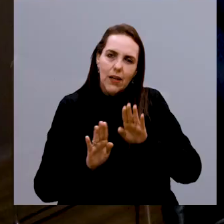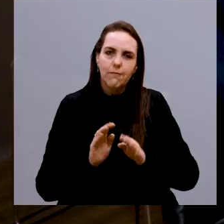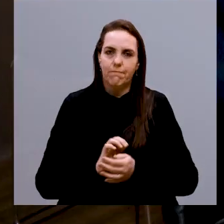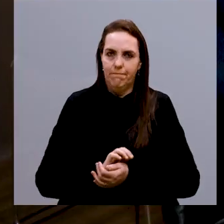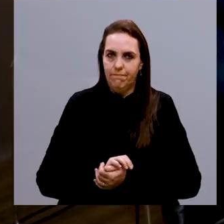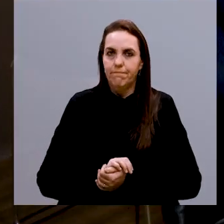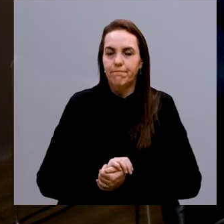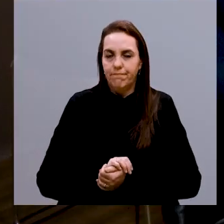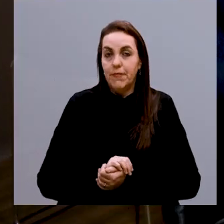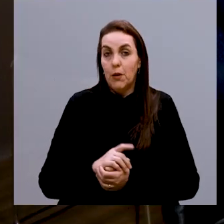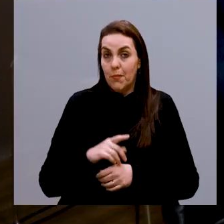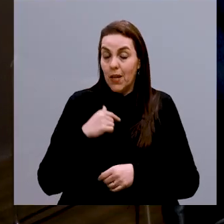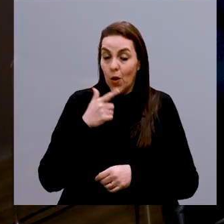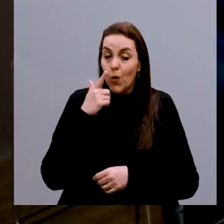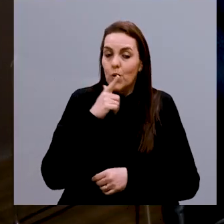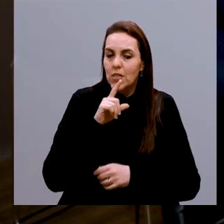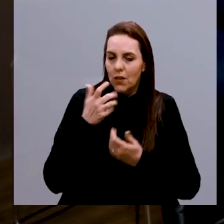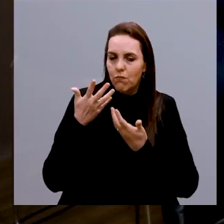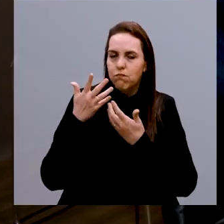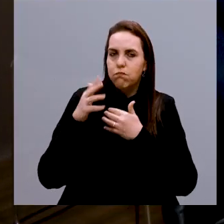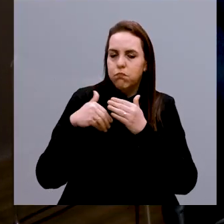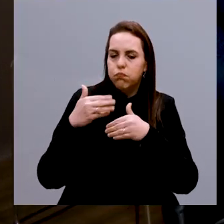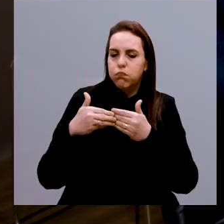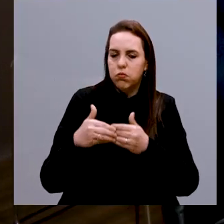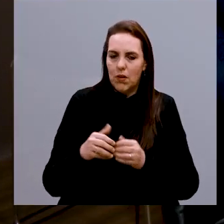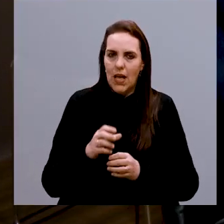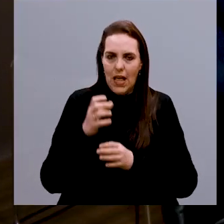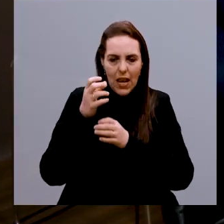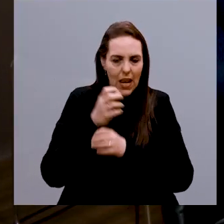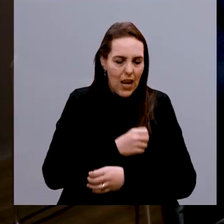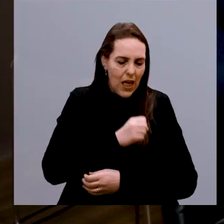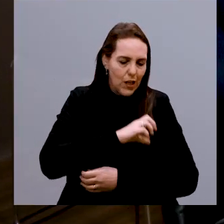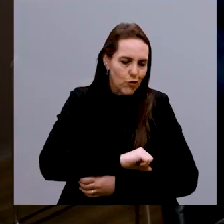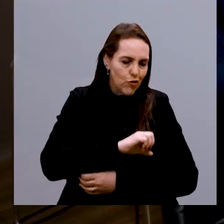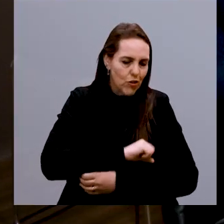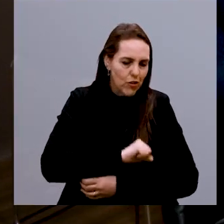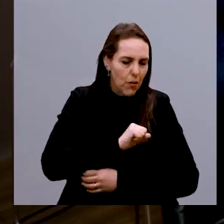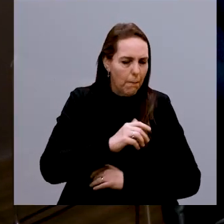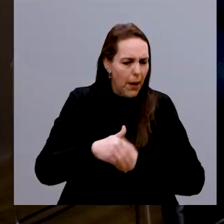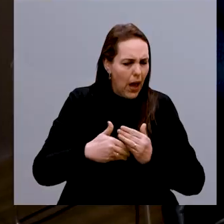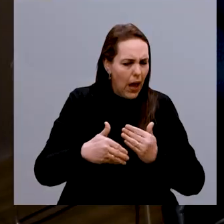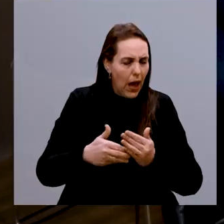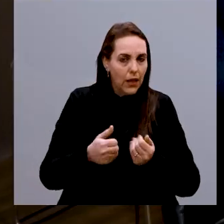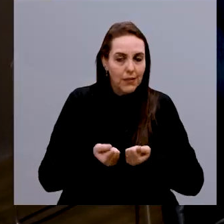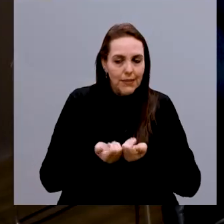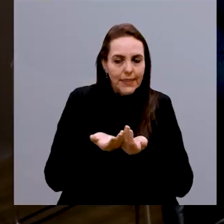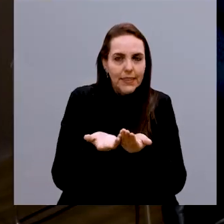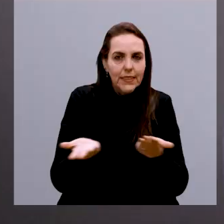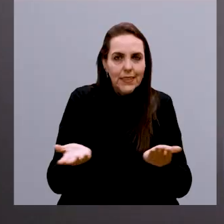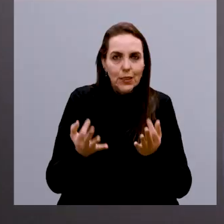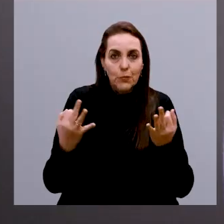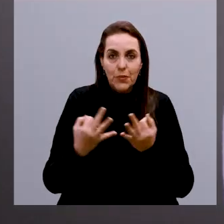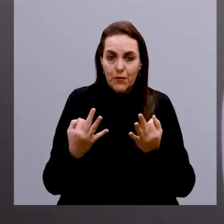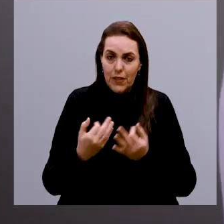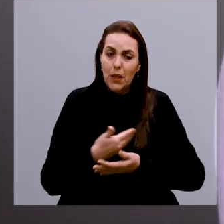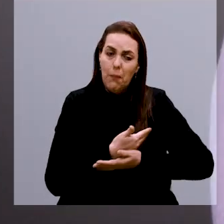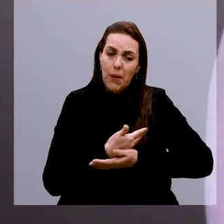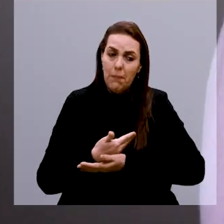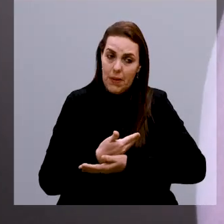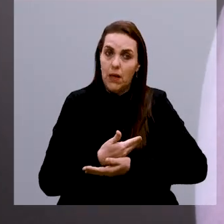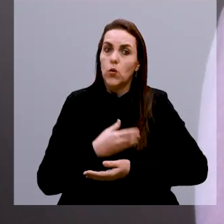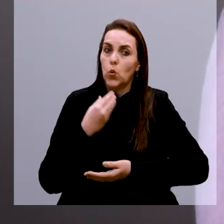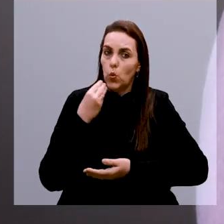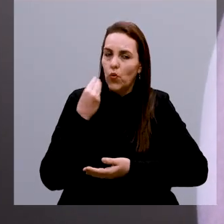cuidado, né? Para processar esse leite, para ofertar ele de uma forma adequada, né, para esses bebês que são